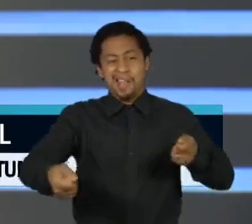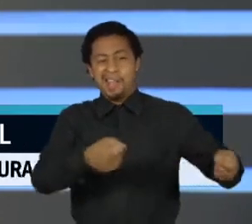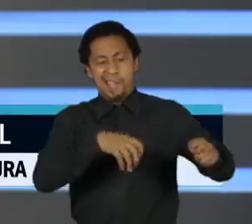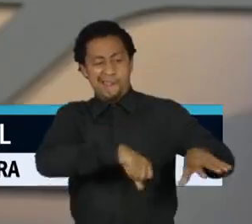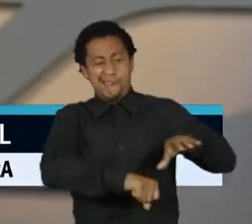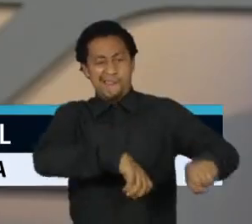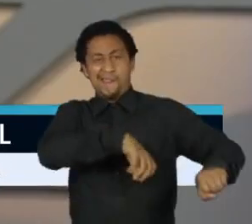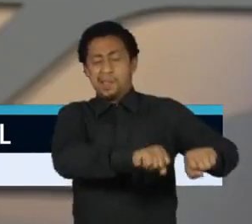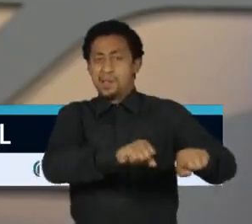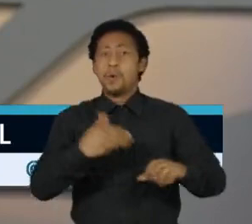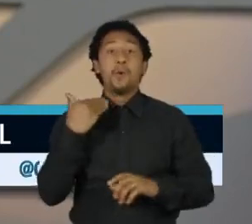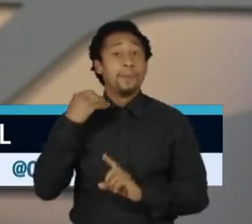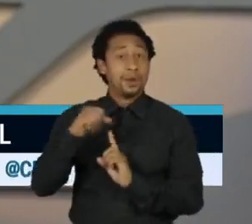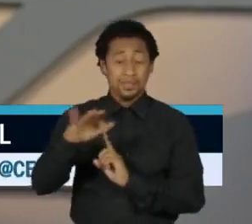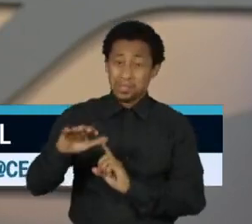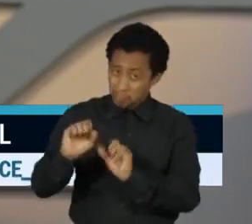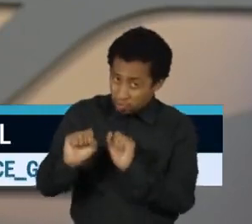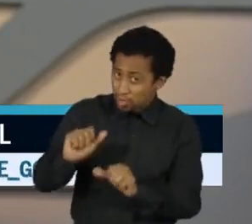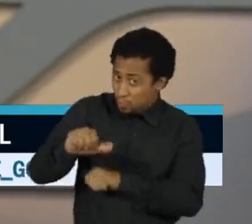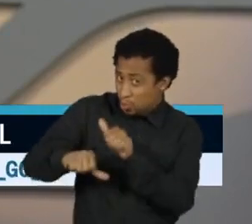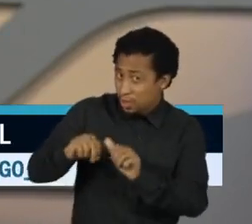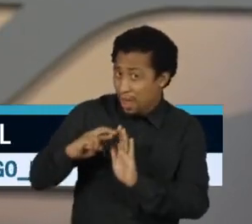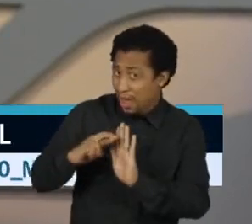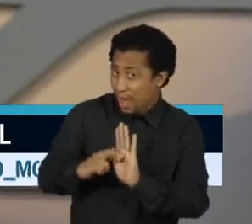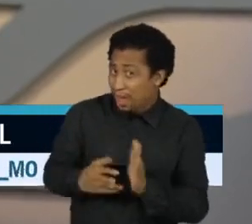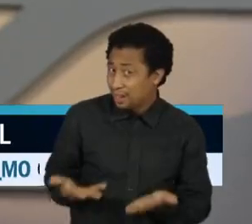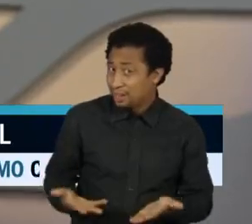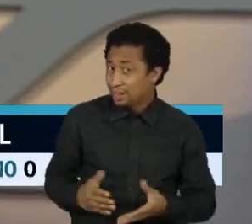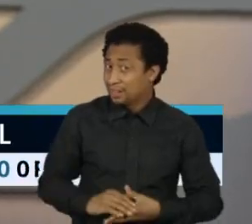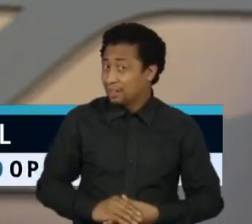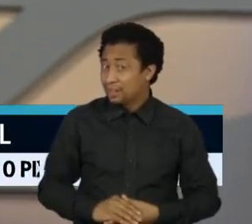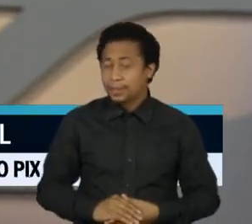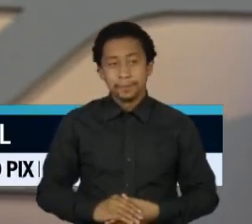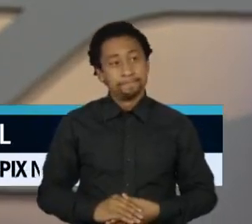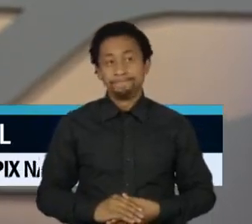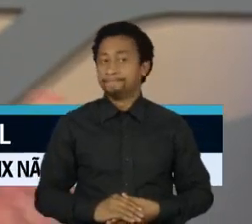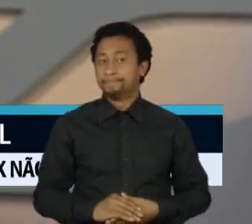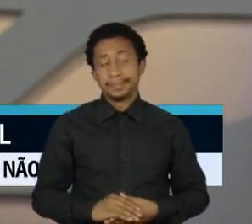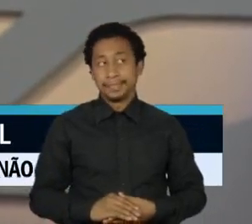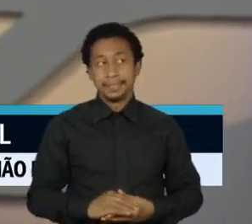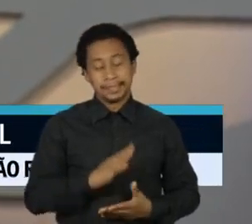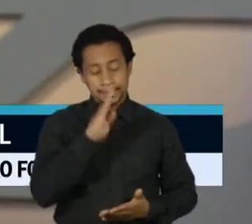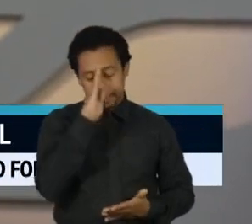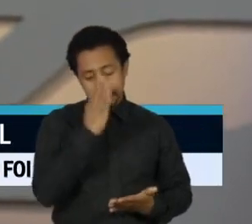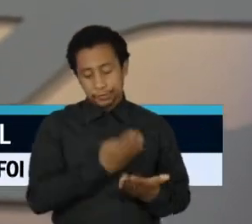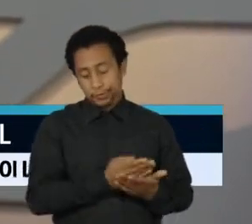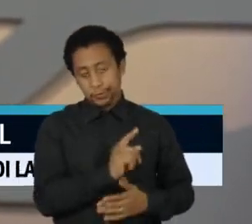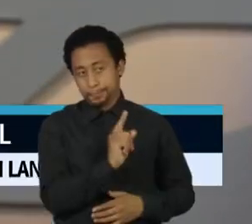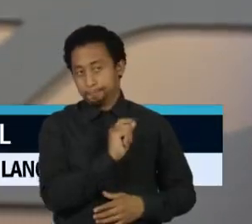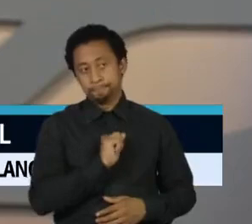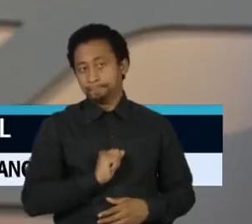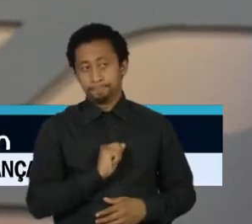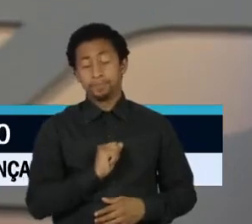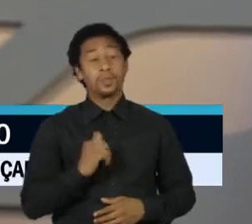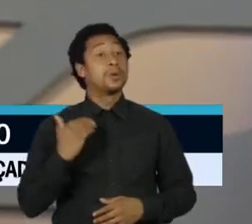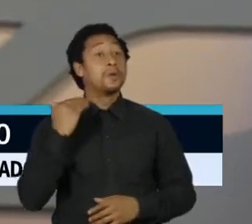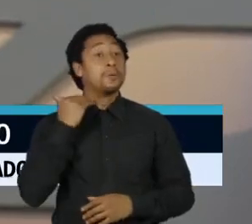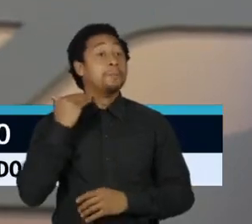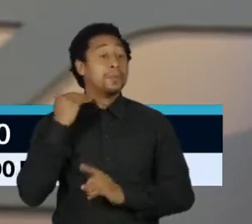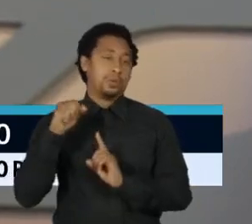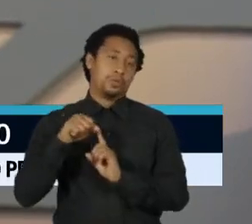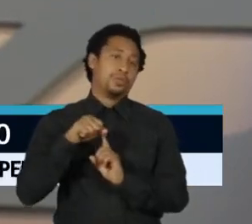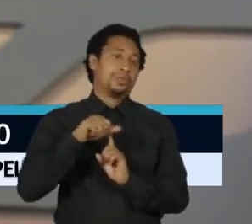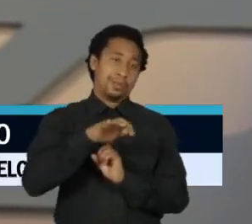Central? Eu acredito que não, Ana. Pelo seguinte, pela própria definição, o Banco Central,